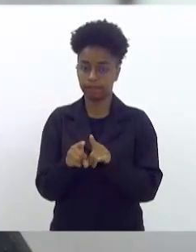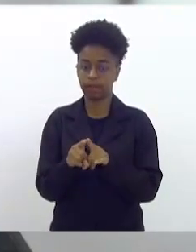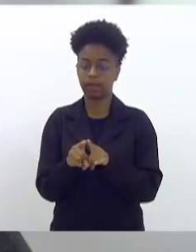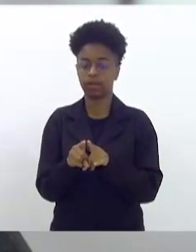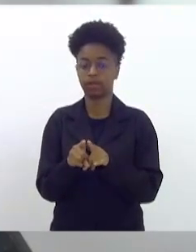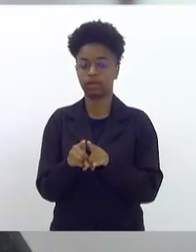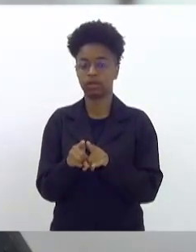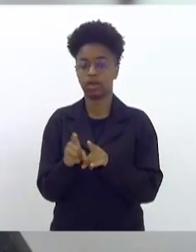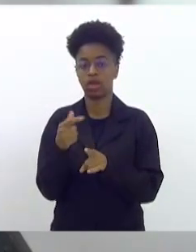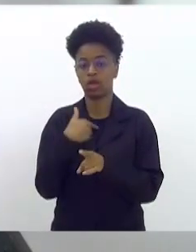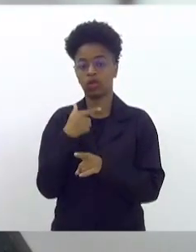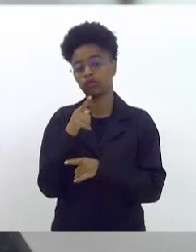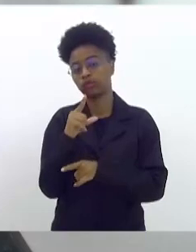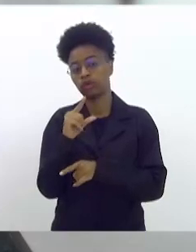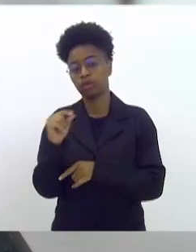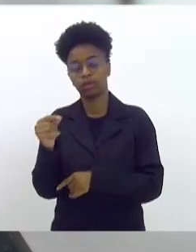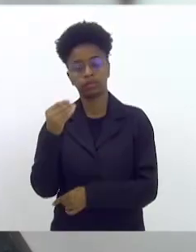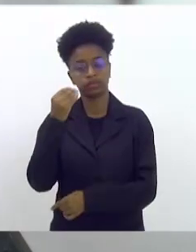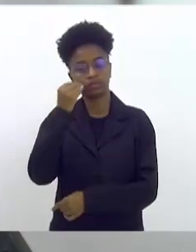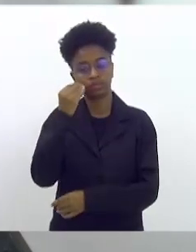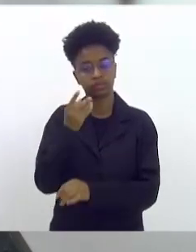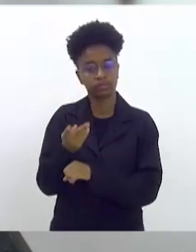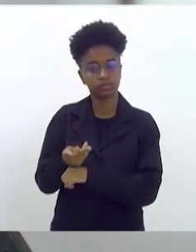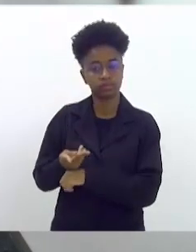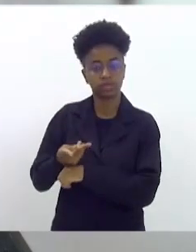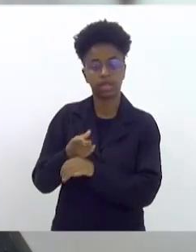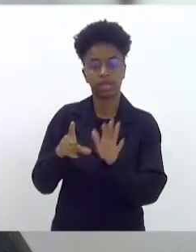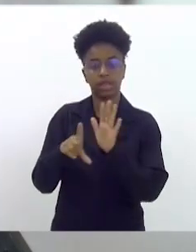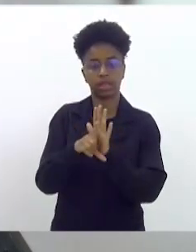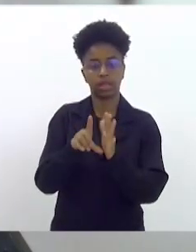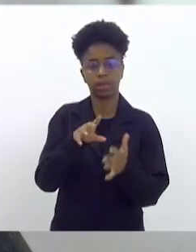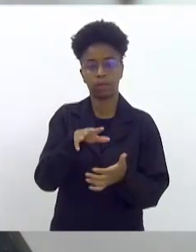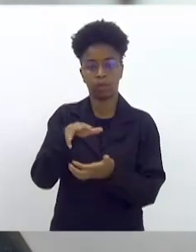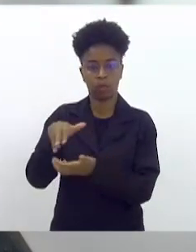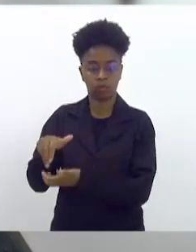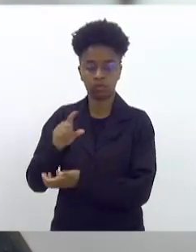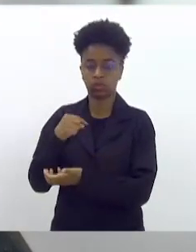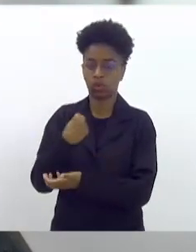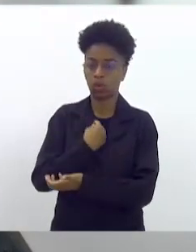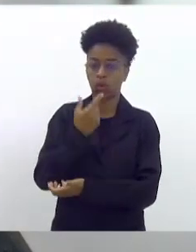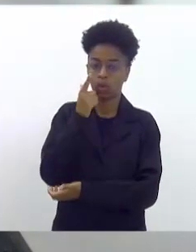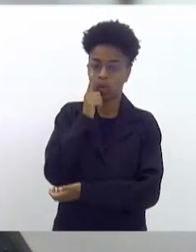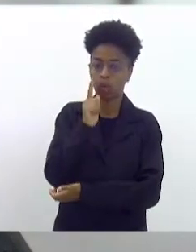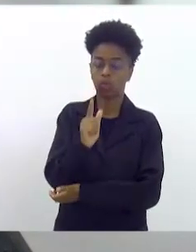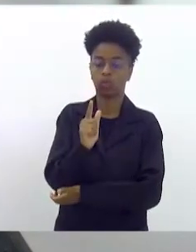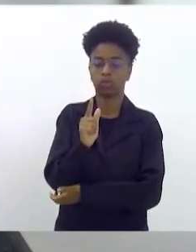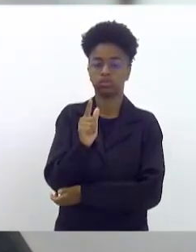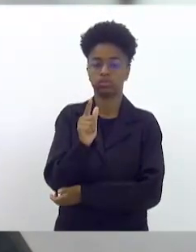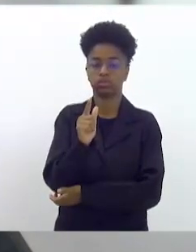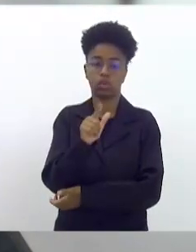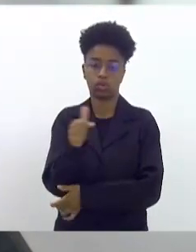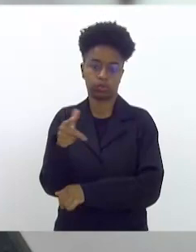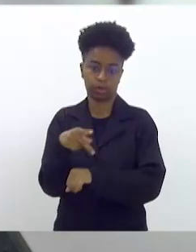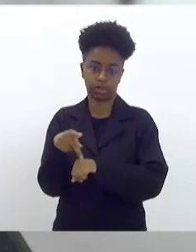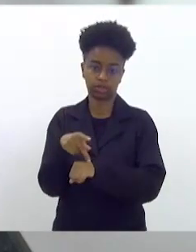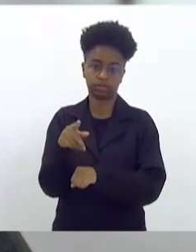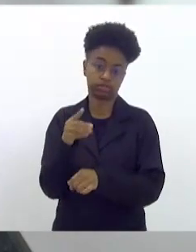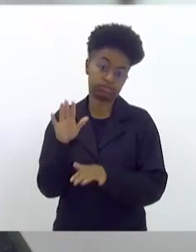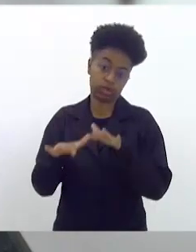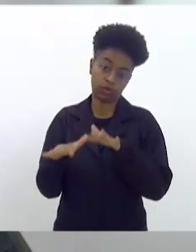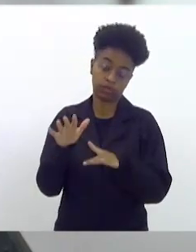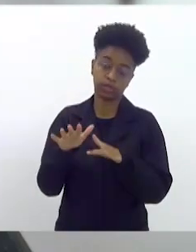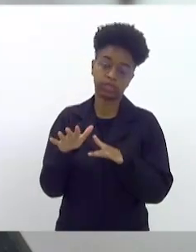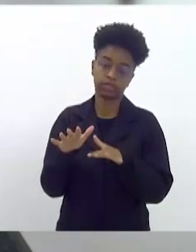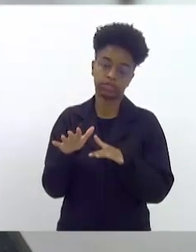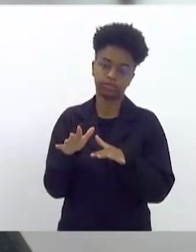com o dever de casa de buscar a legislação internacional para a gente, quem sabe, deputado Luiz Paulo, deputada